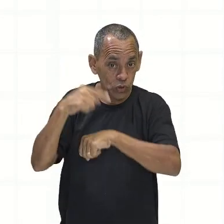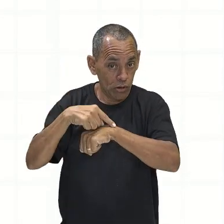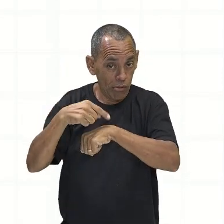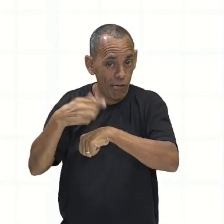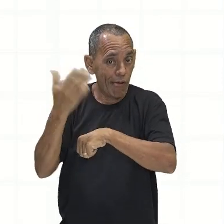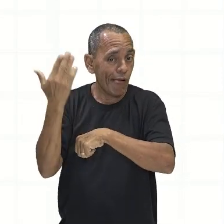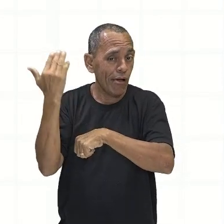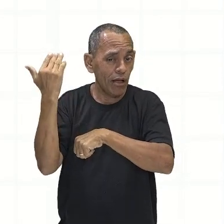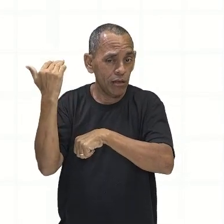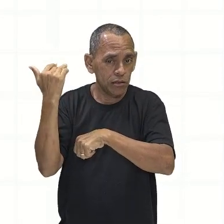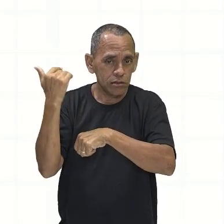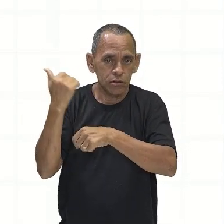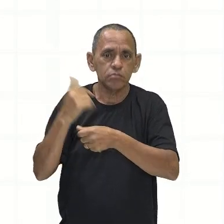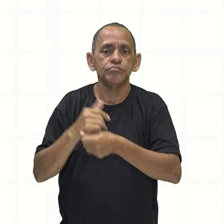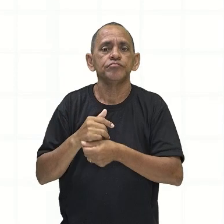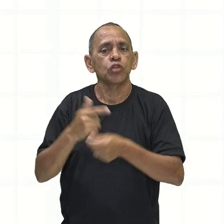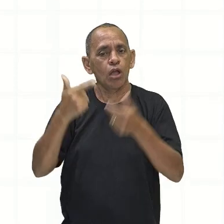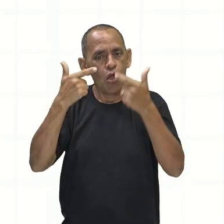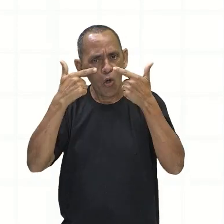os